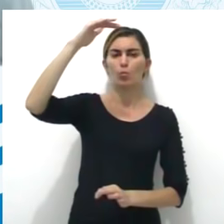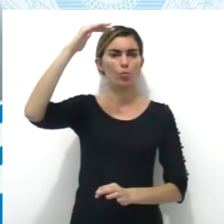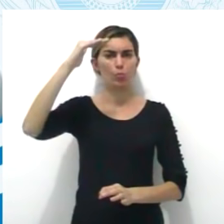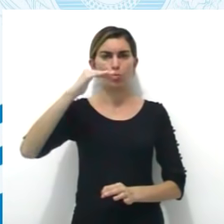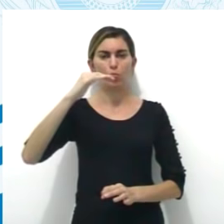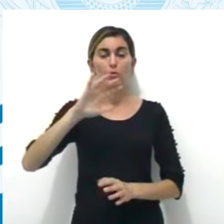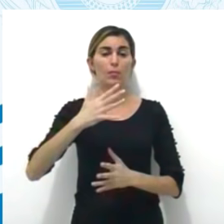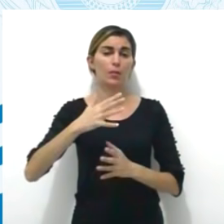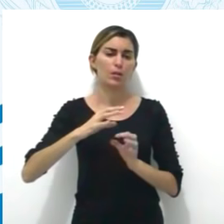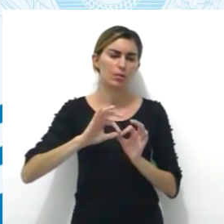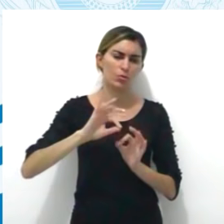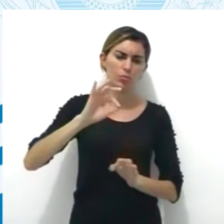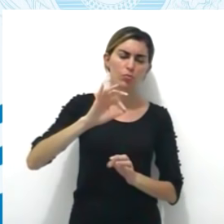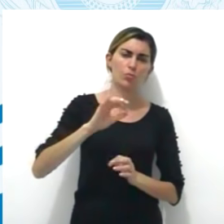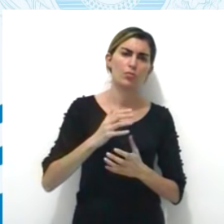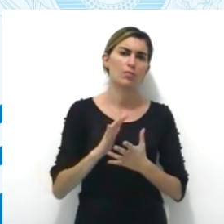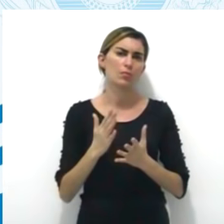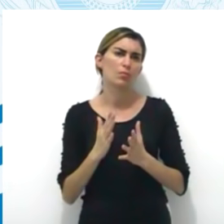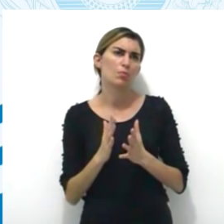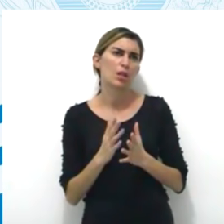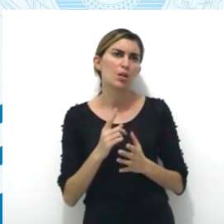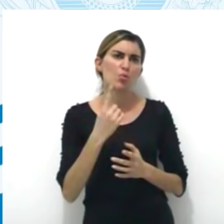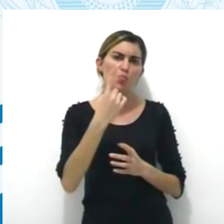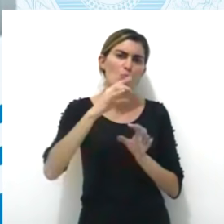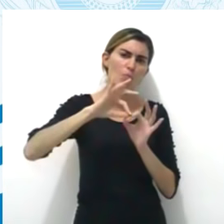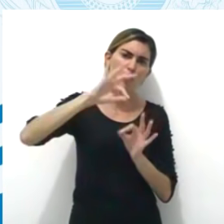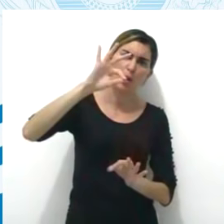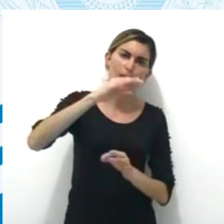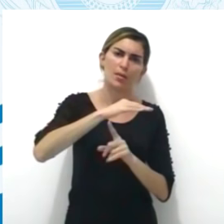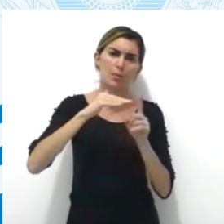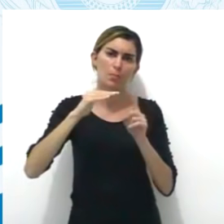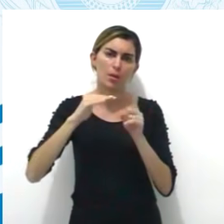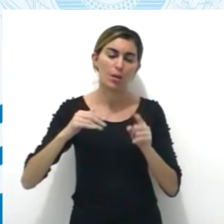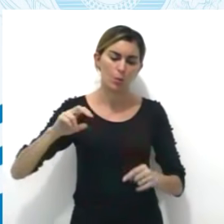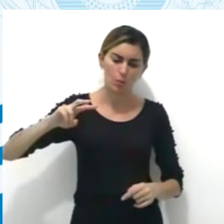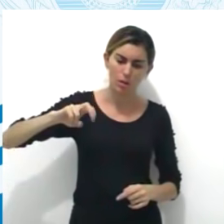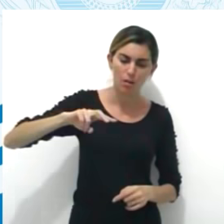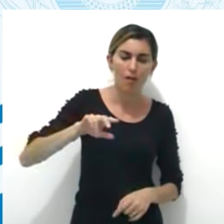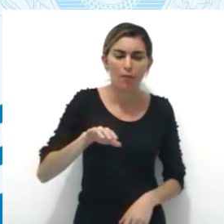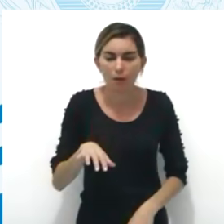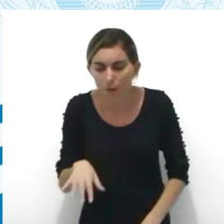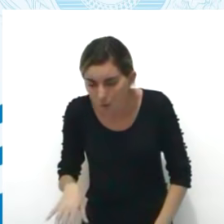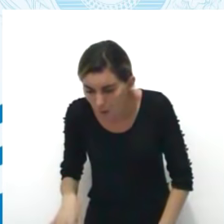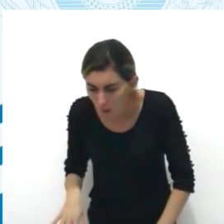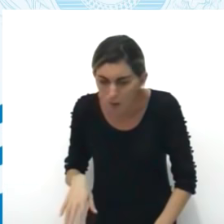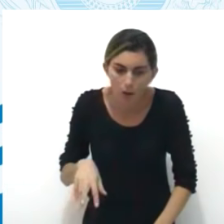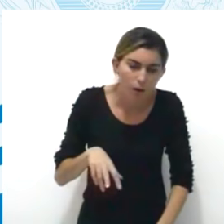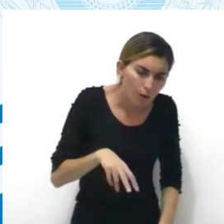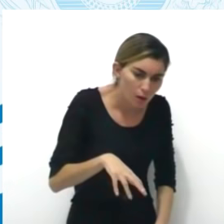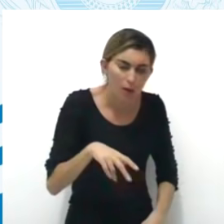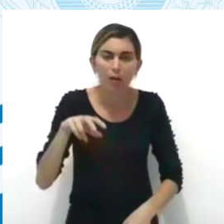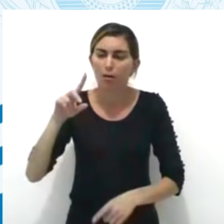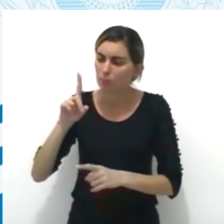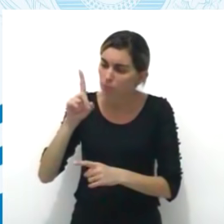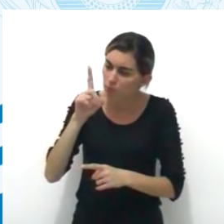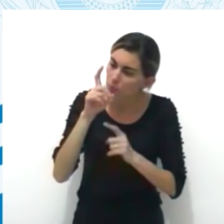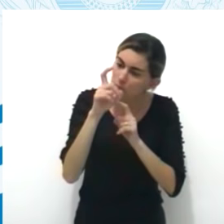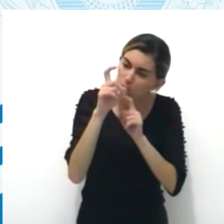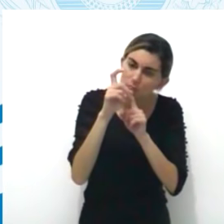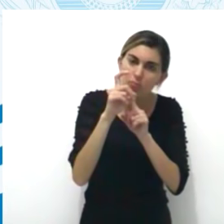estatura, né? Mediam entre 1,5 metro, andavam meio